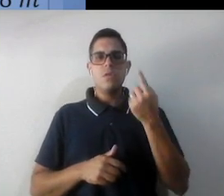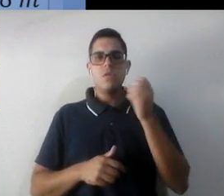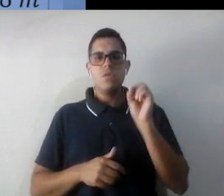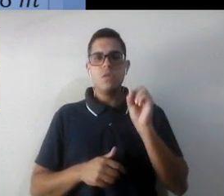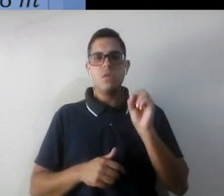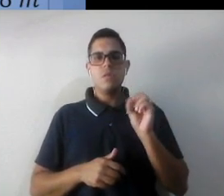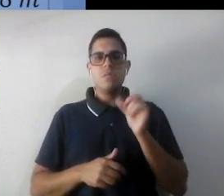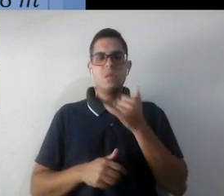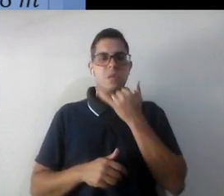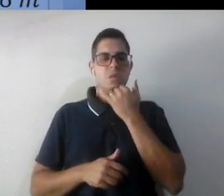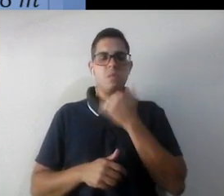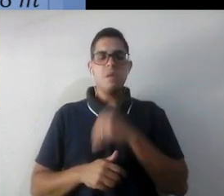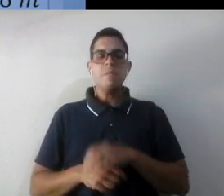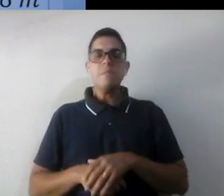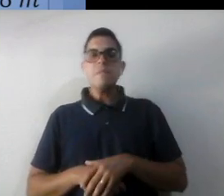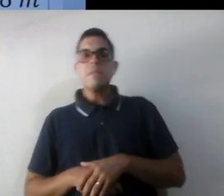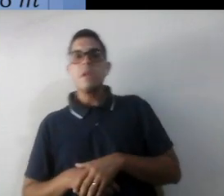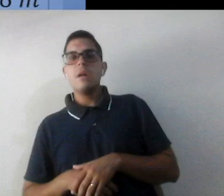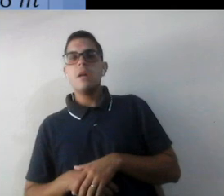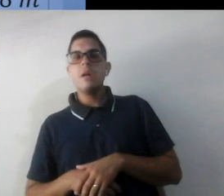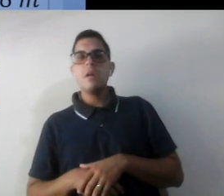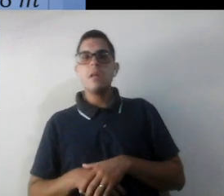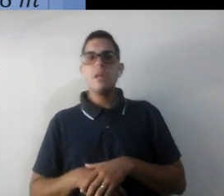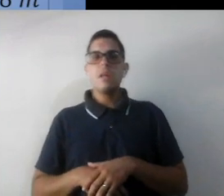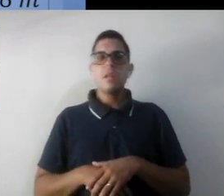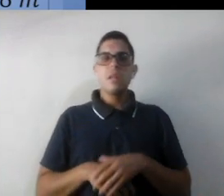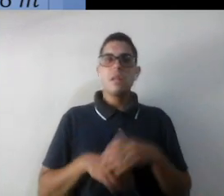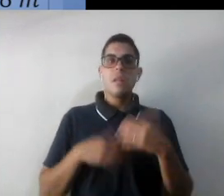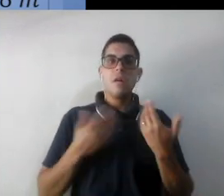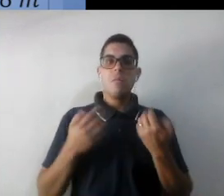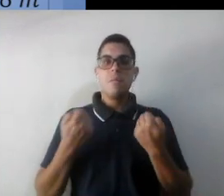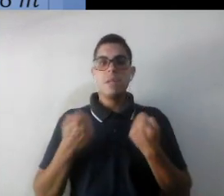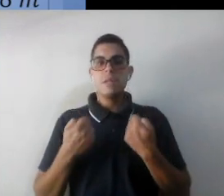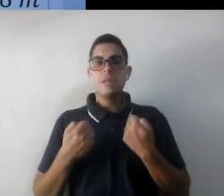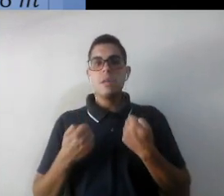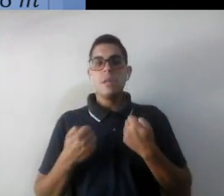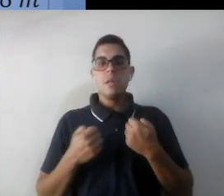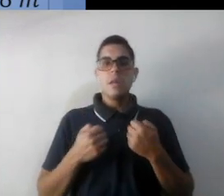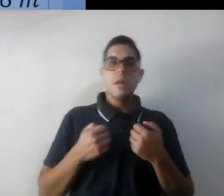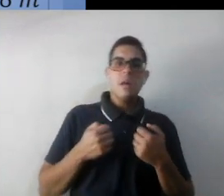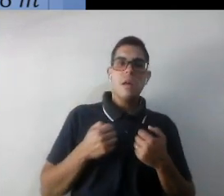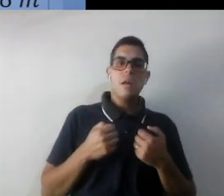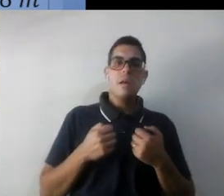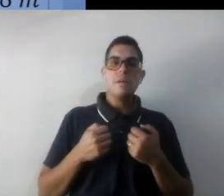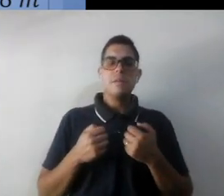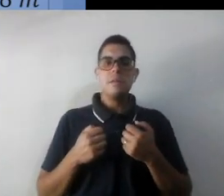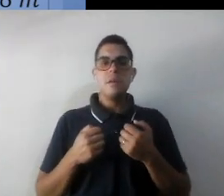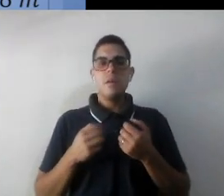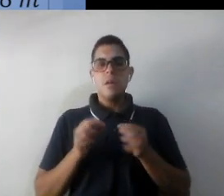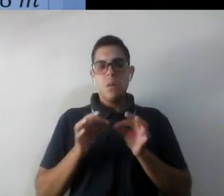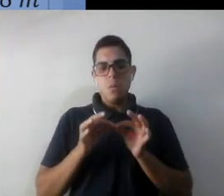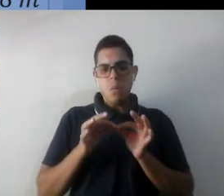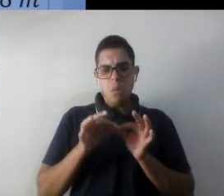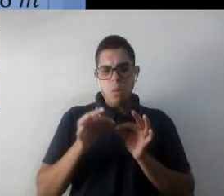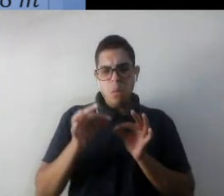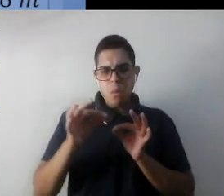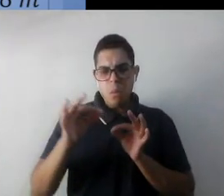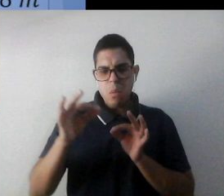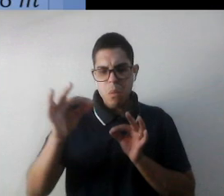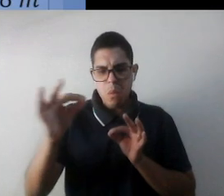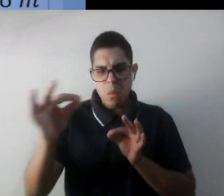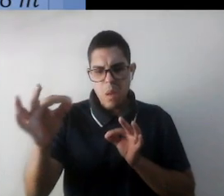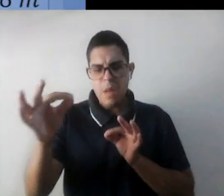pouquinho mais, não é? No caso 50,18 para corresponder aos 50 metros reais